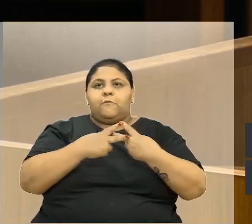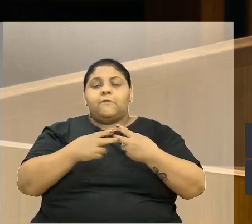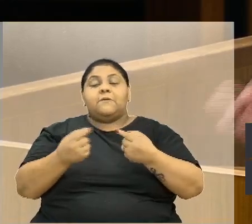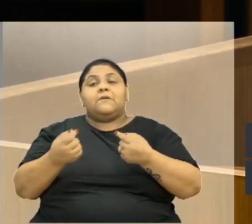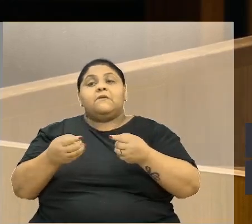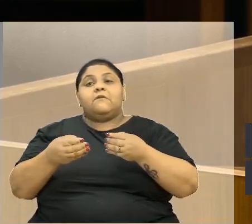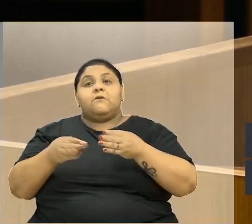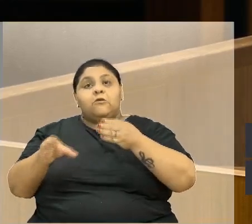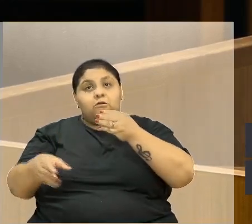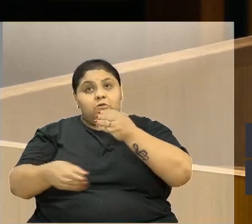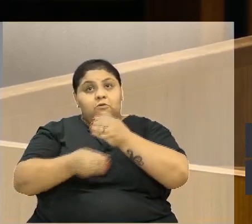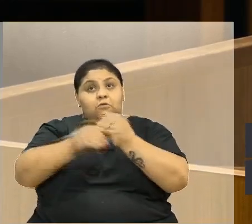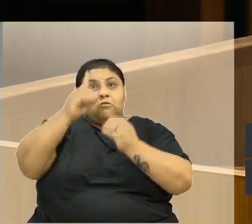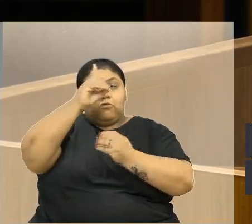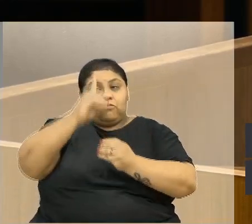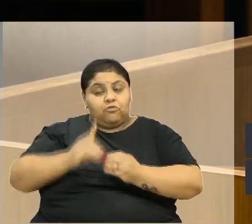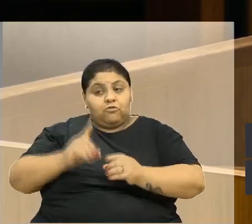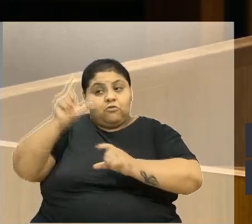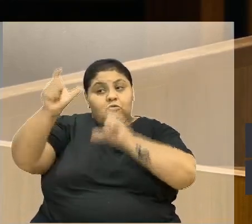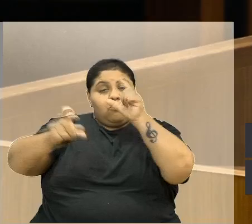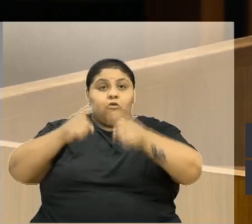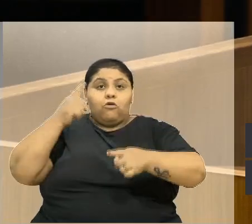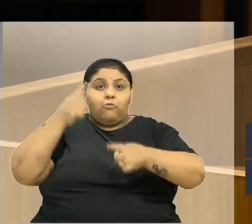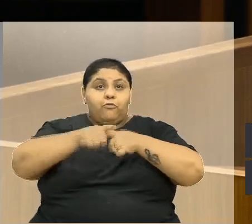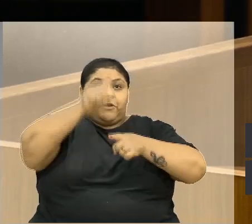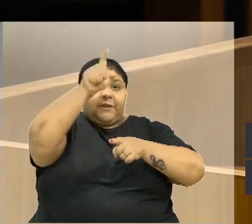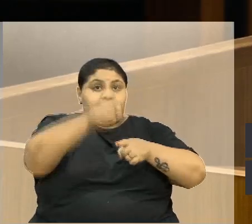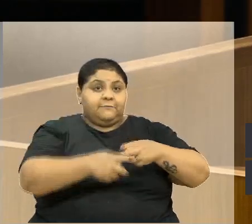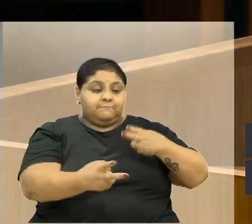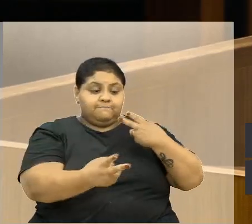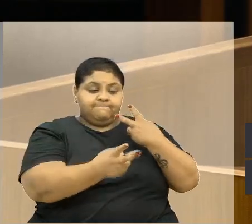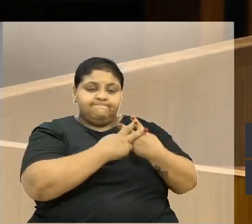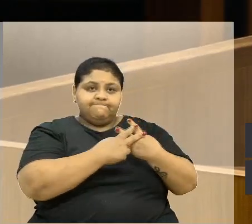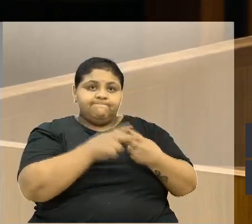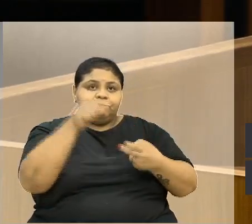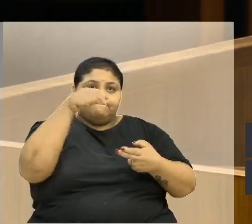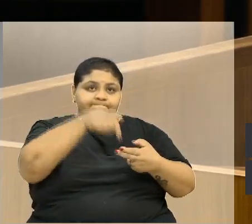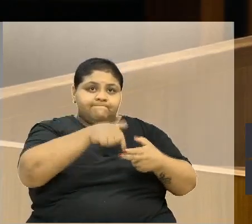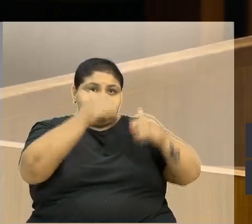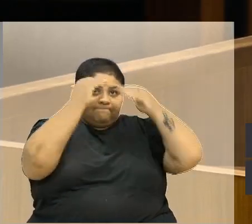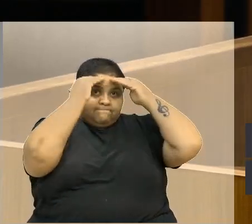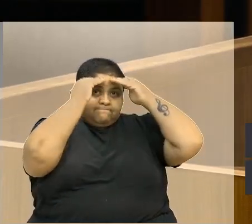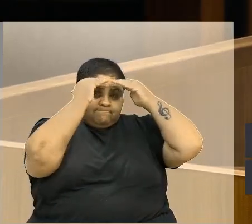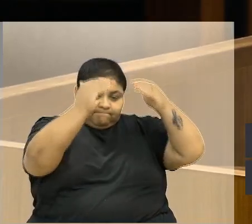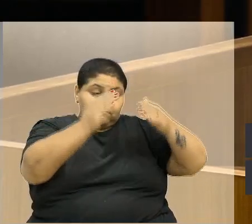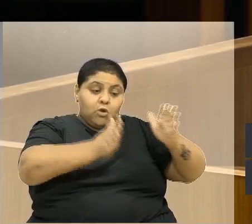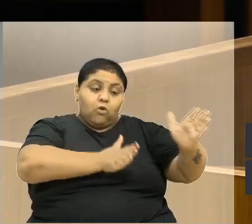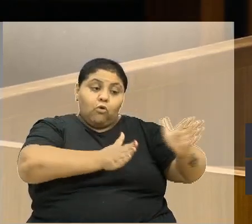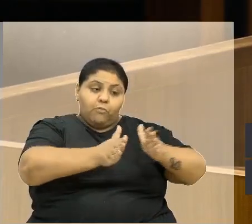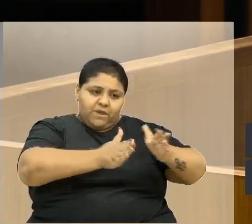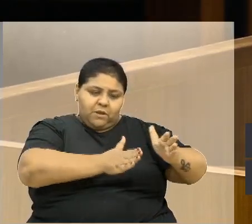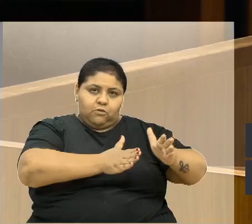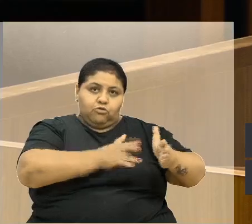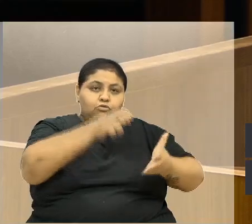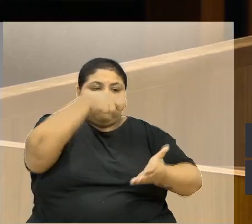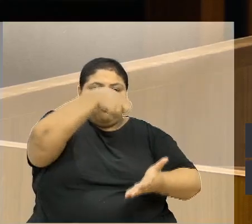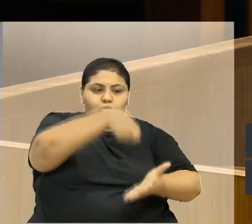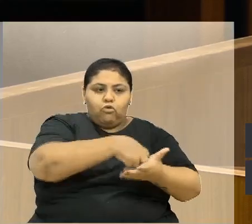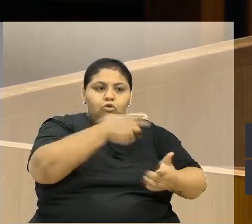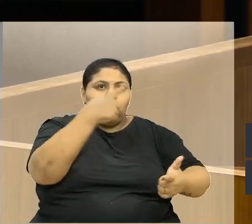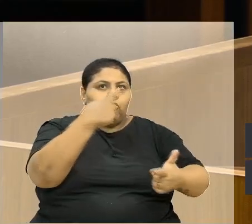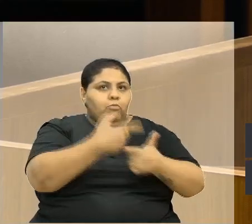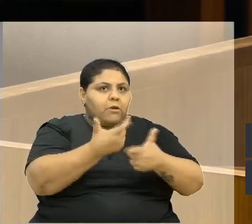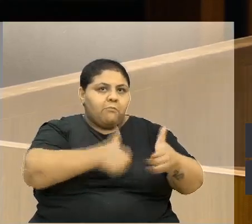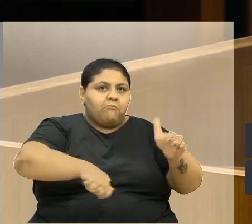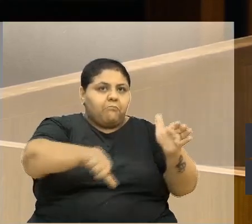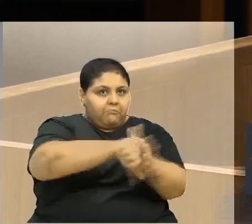humanos, porque os apenados estão para cumprir uma pena, para serem penalizados por aquele crime que